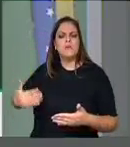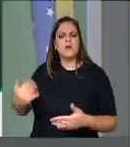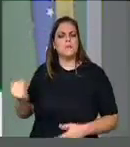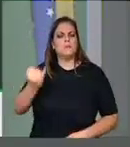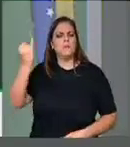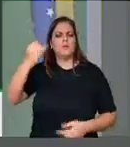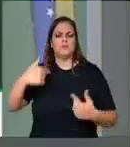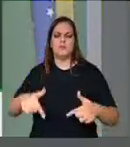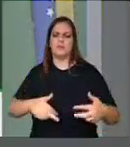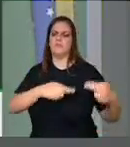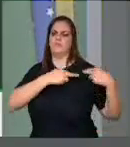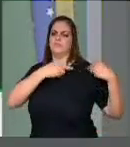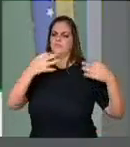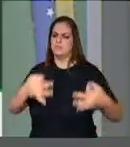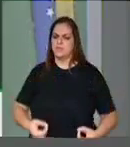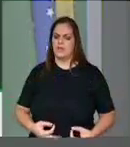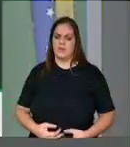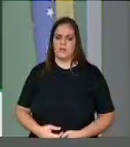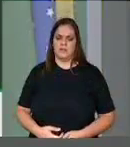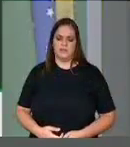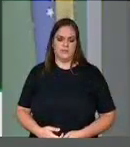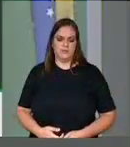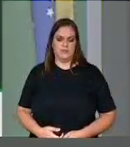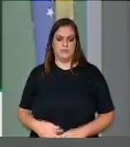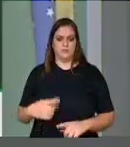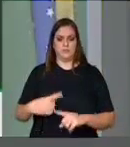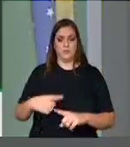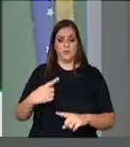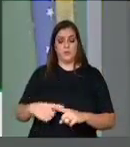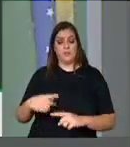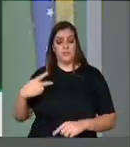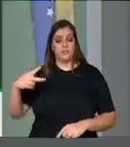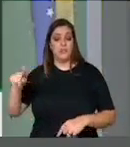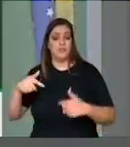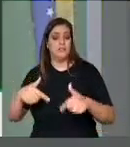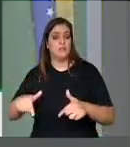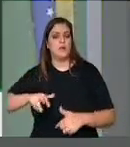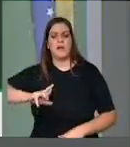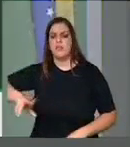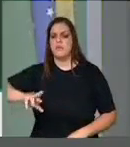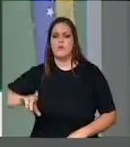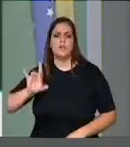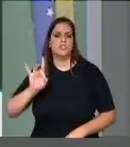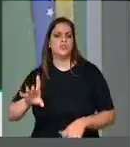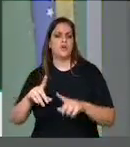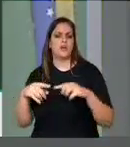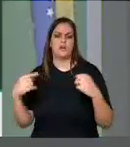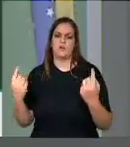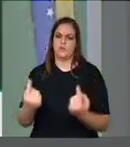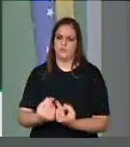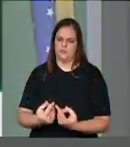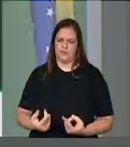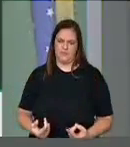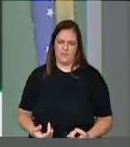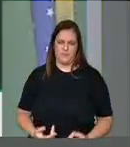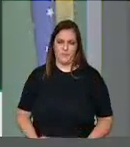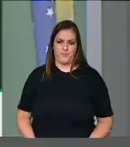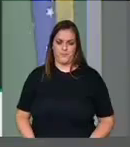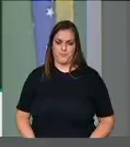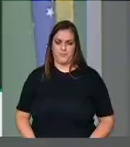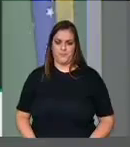certeza, com o dever cumprido, porque os seus trabalhos se limitam só às sessões, a estrutura de preparação de relatórios, de